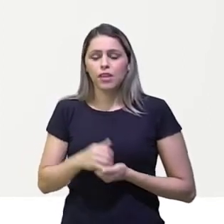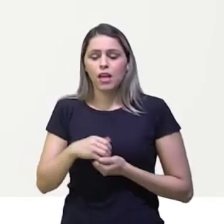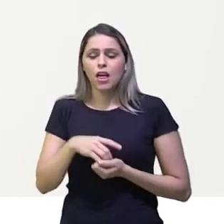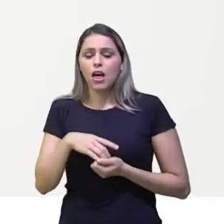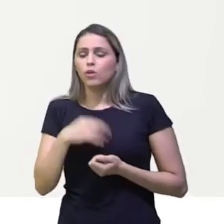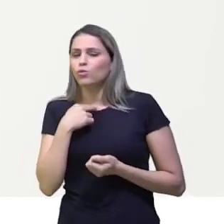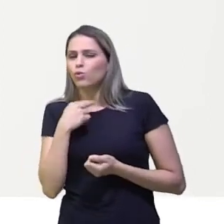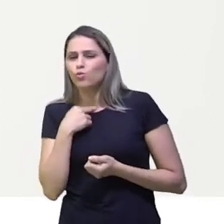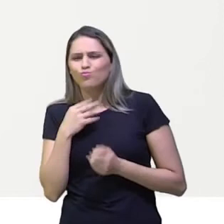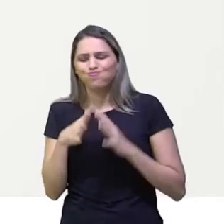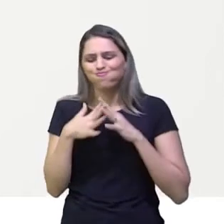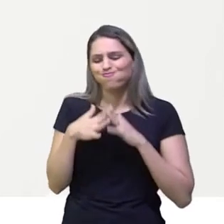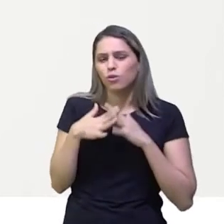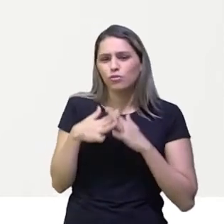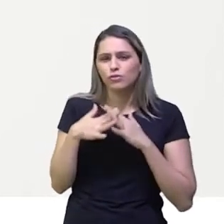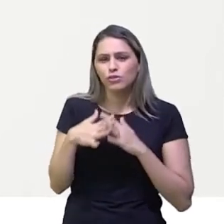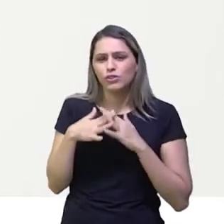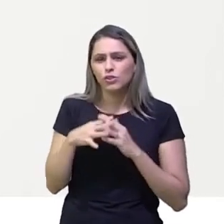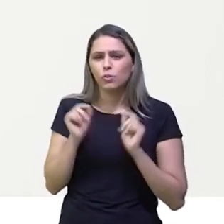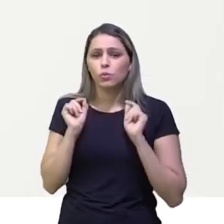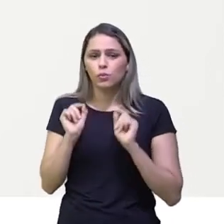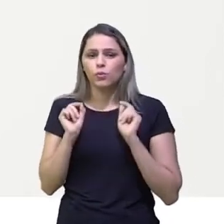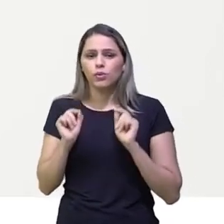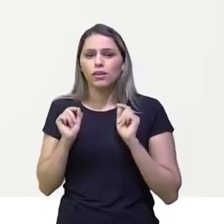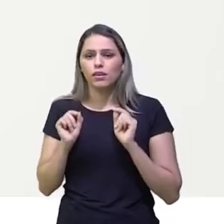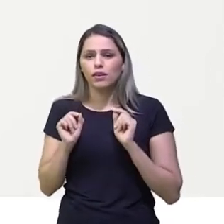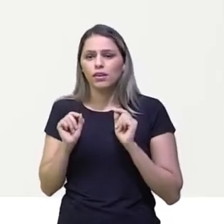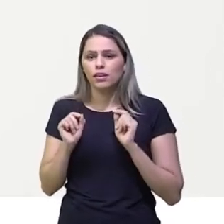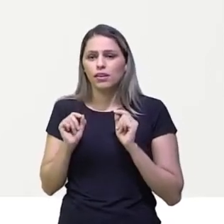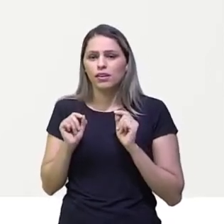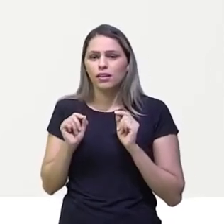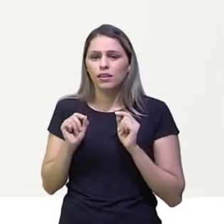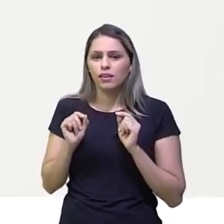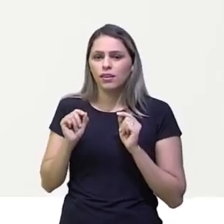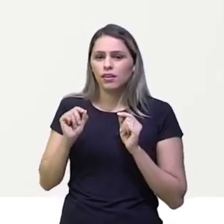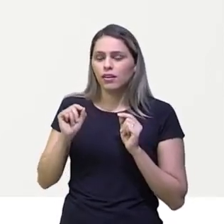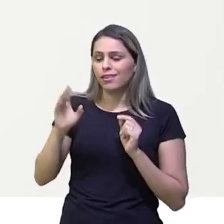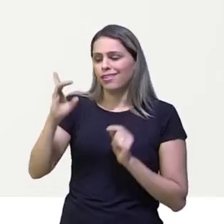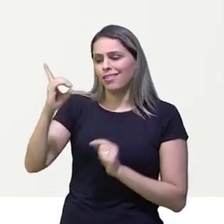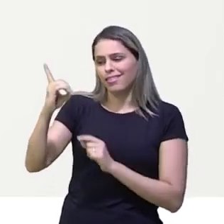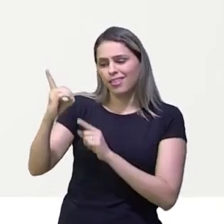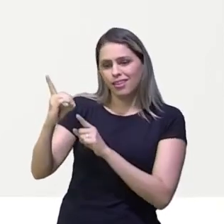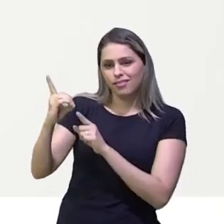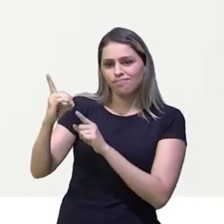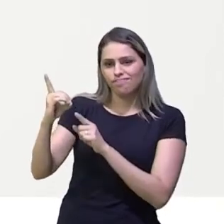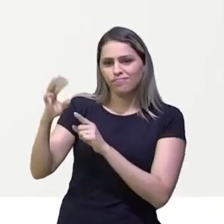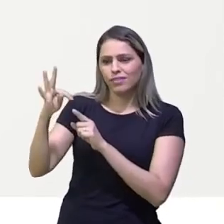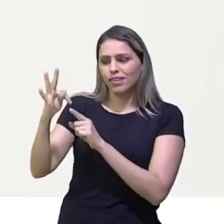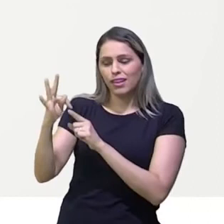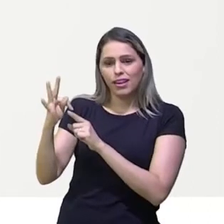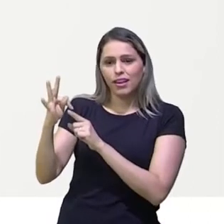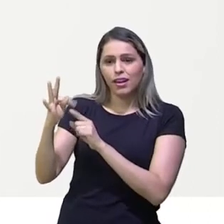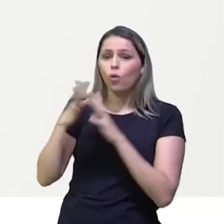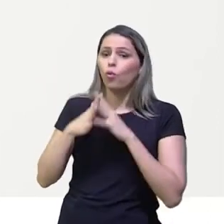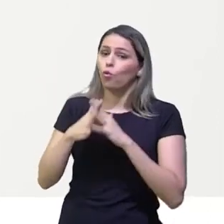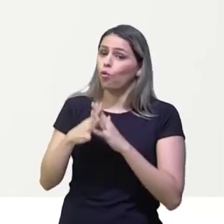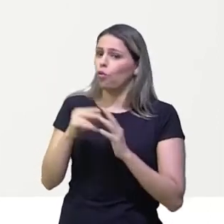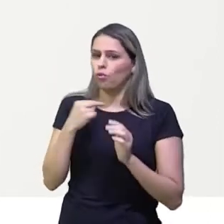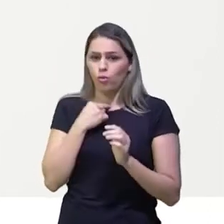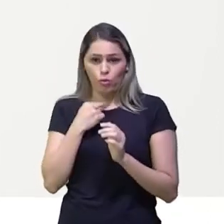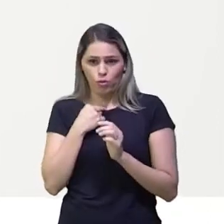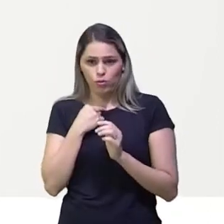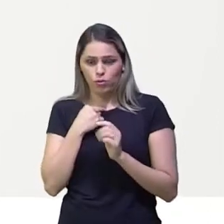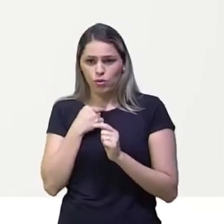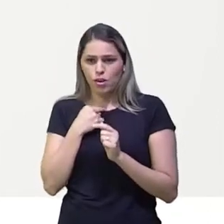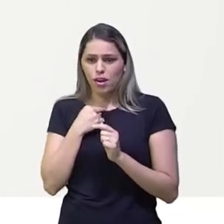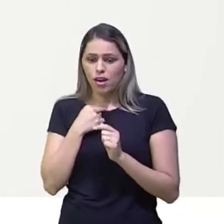confundir isto aqui, D com T. Apesar de o som ser bem próximo um